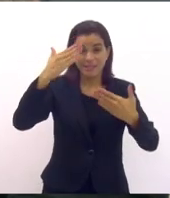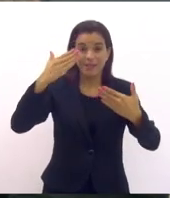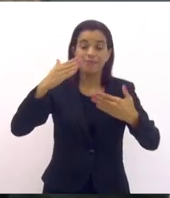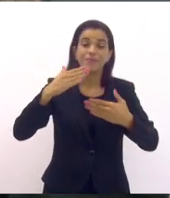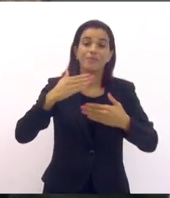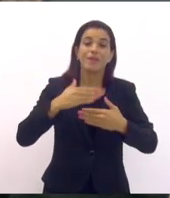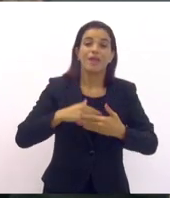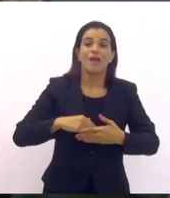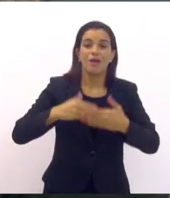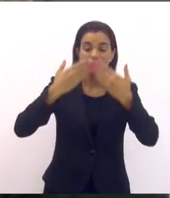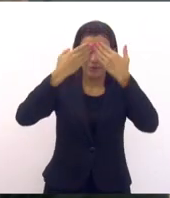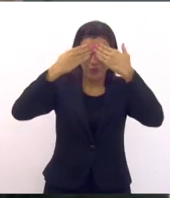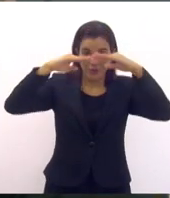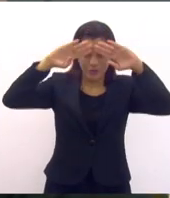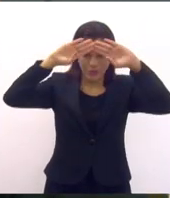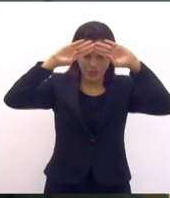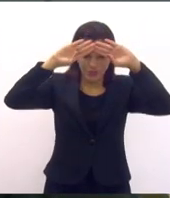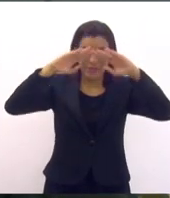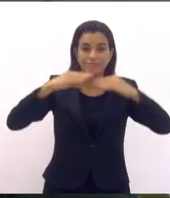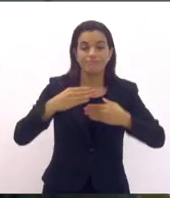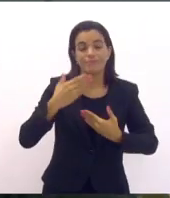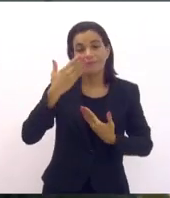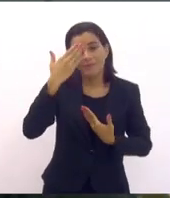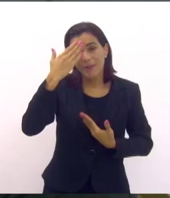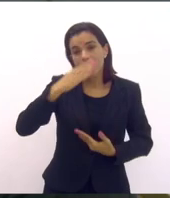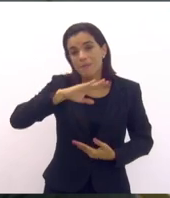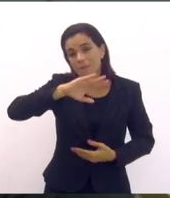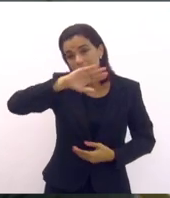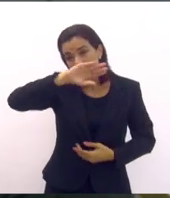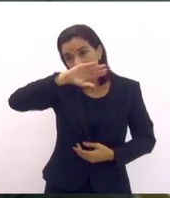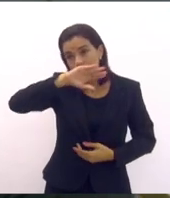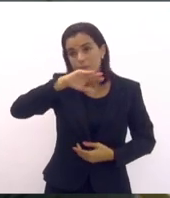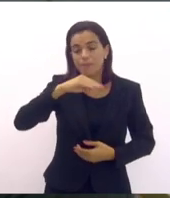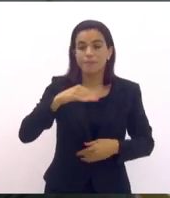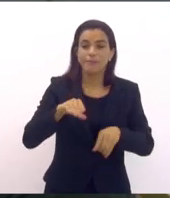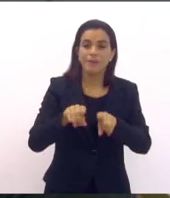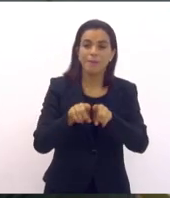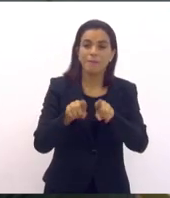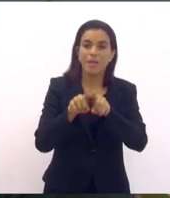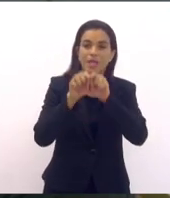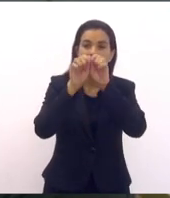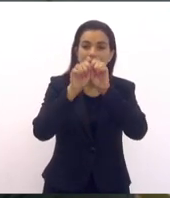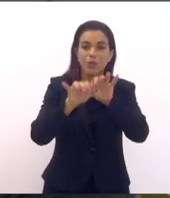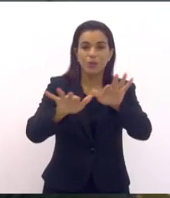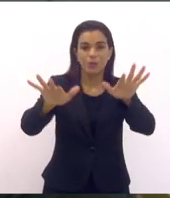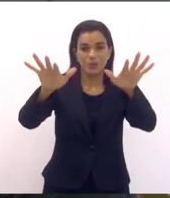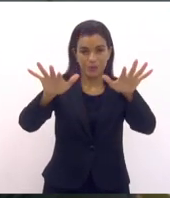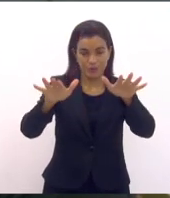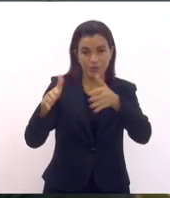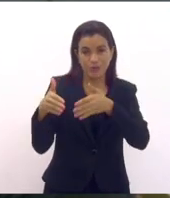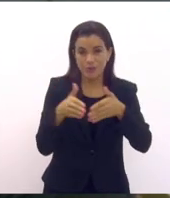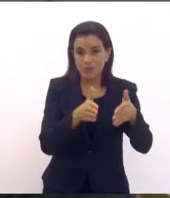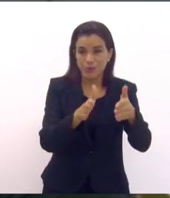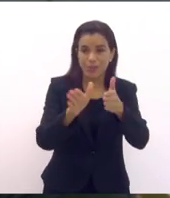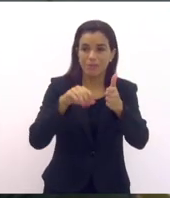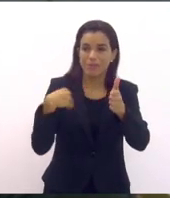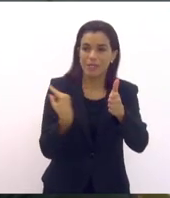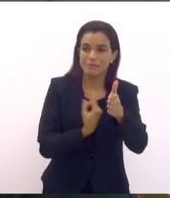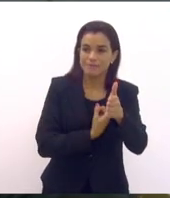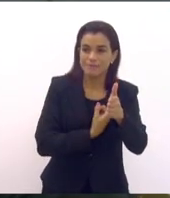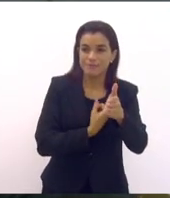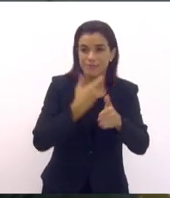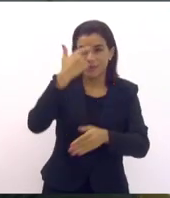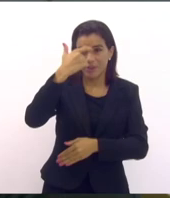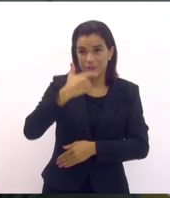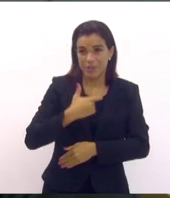aos nossos ancestrais pedir a bênção a todos vocês e muita luz no caminhar de todos nós eu